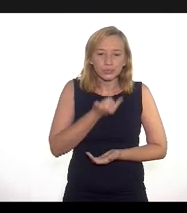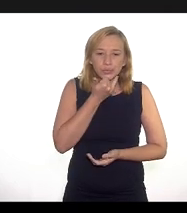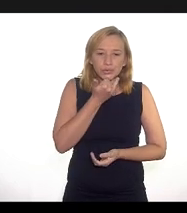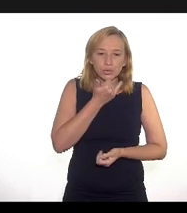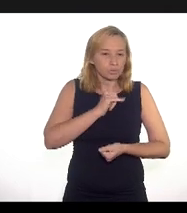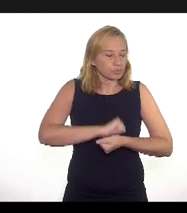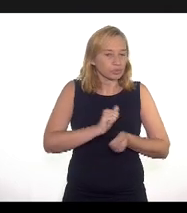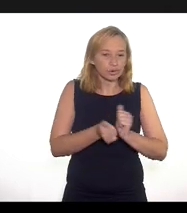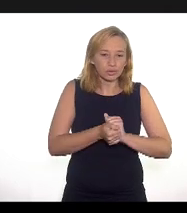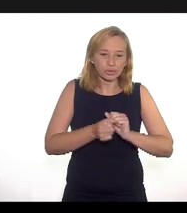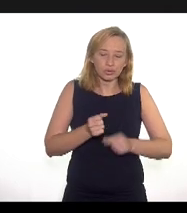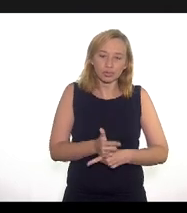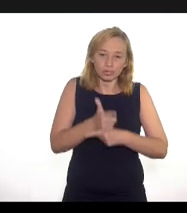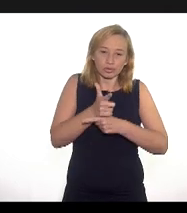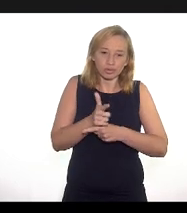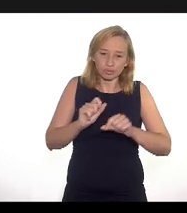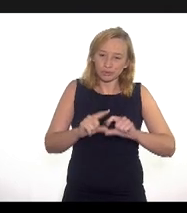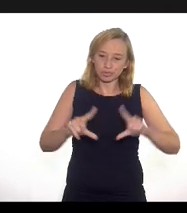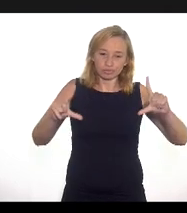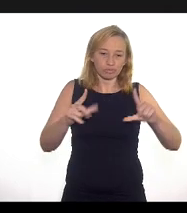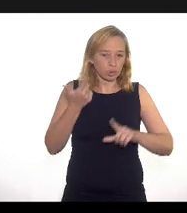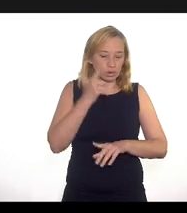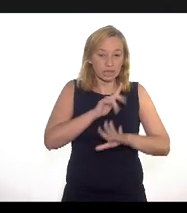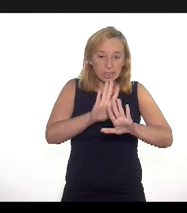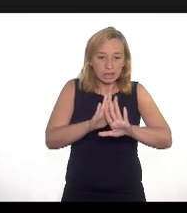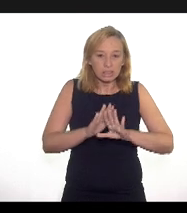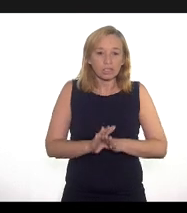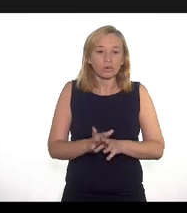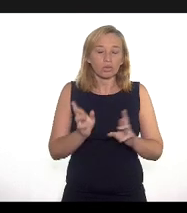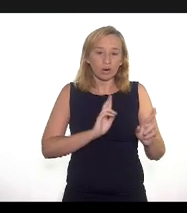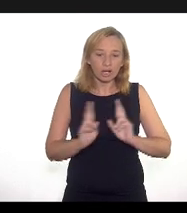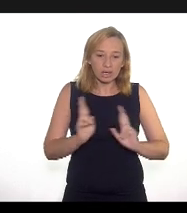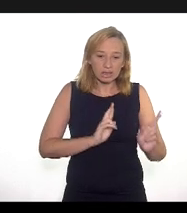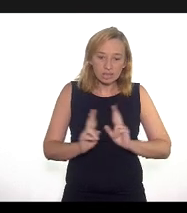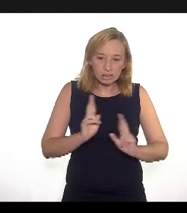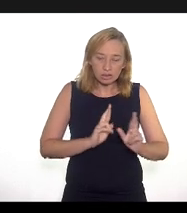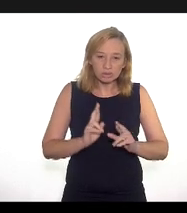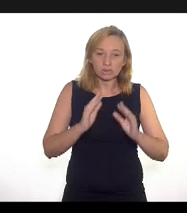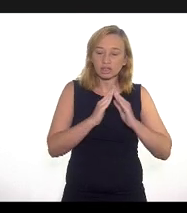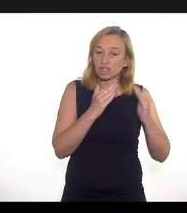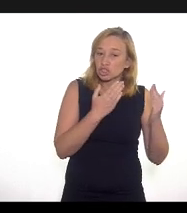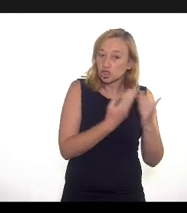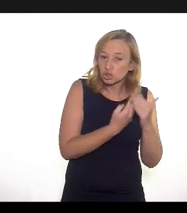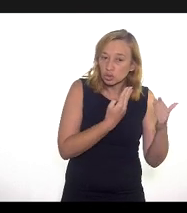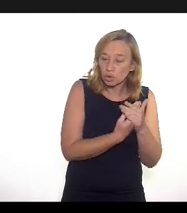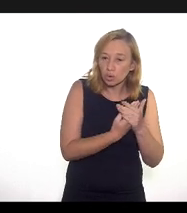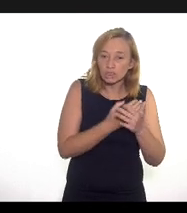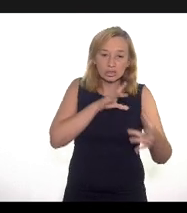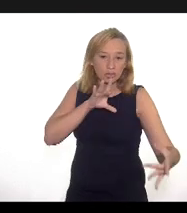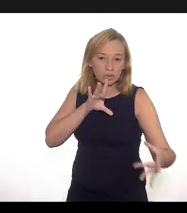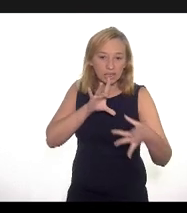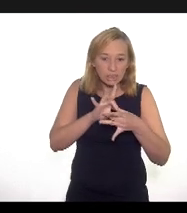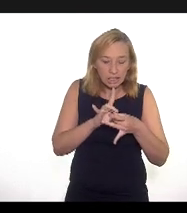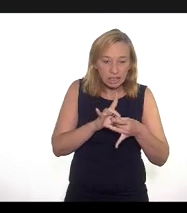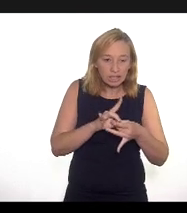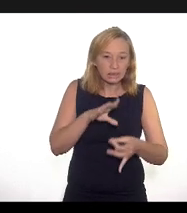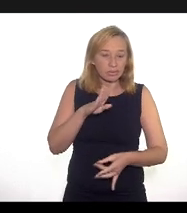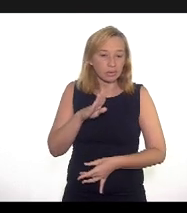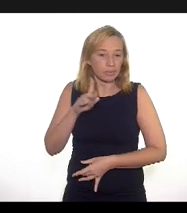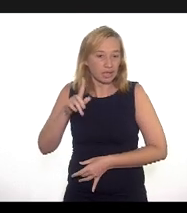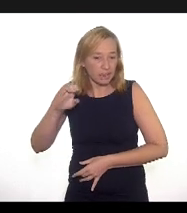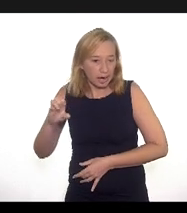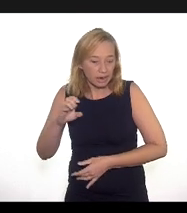vídeo. Com relação aos números, nas escolas que estão ligadas à DDE,